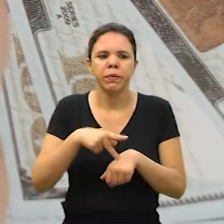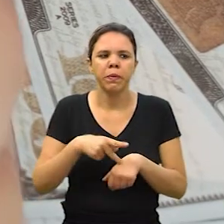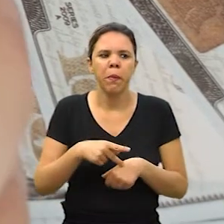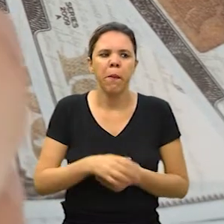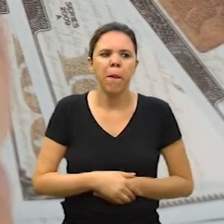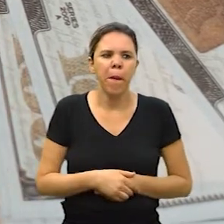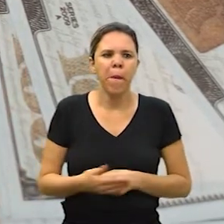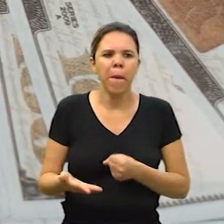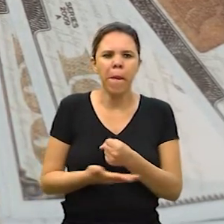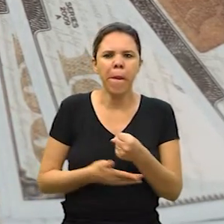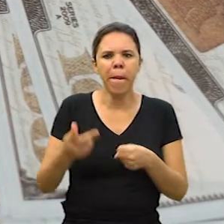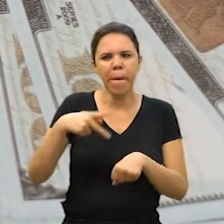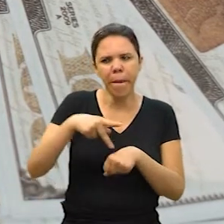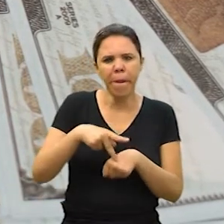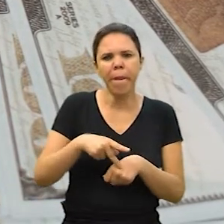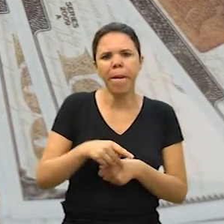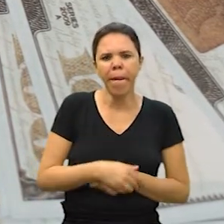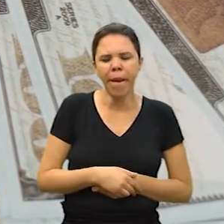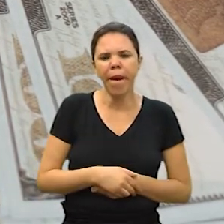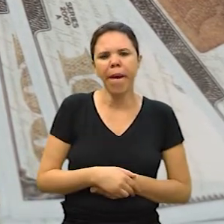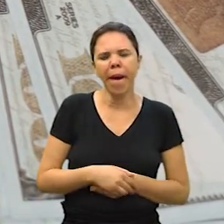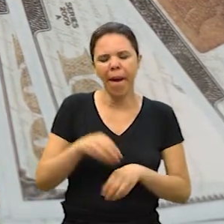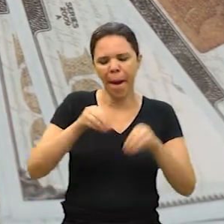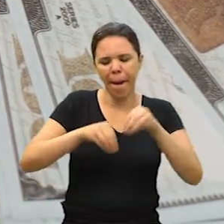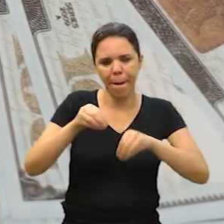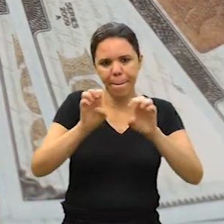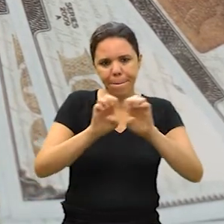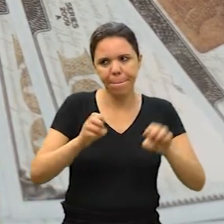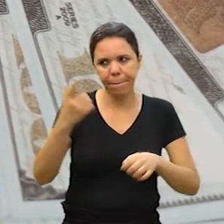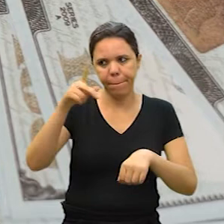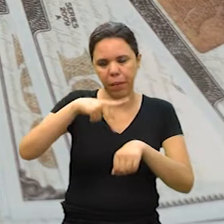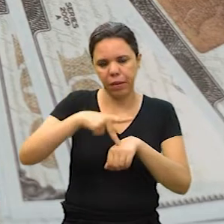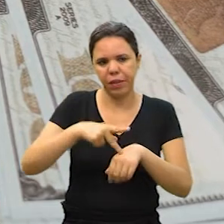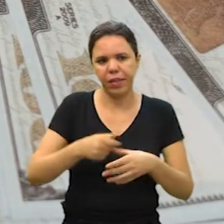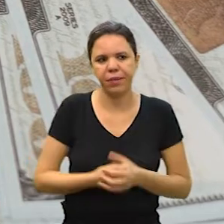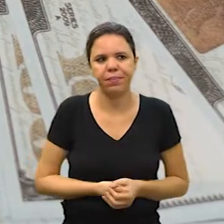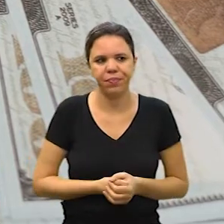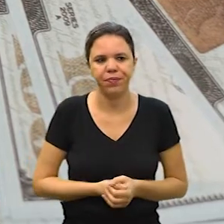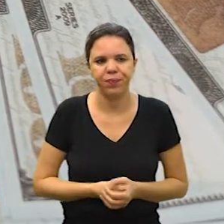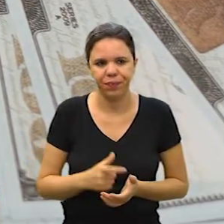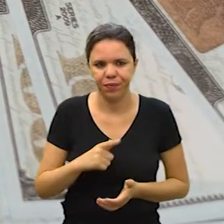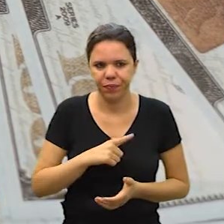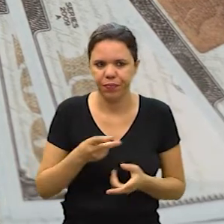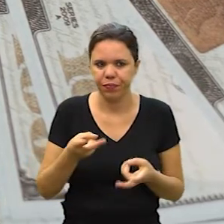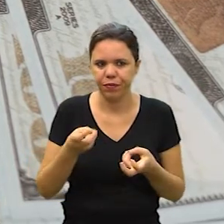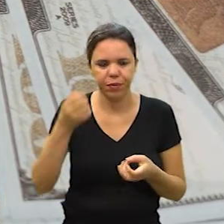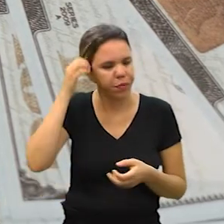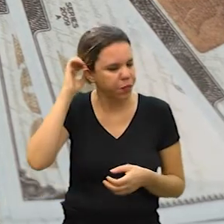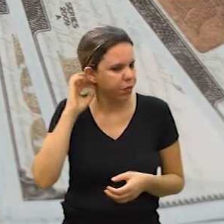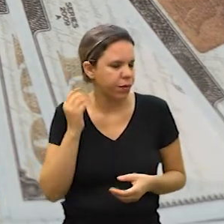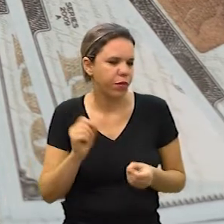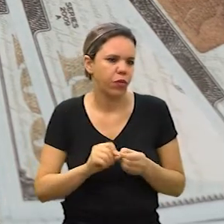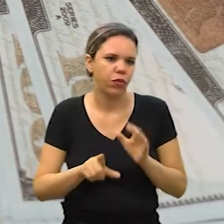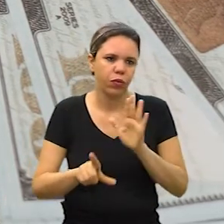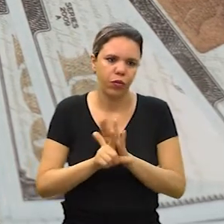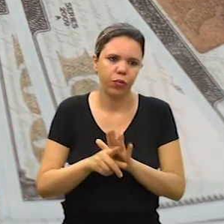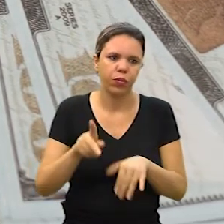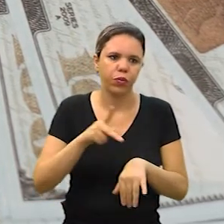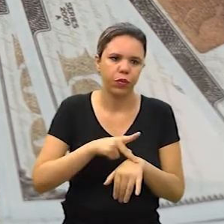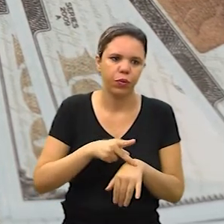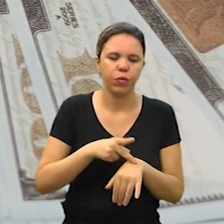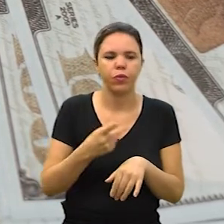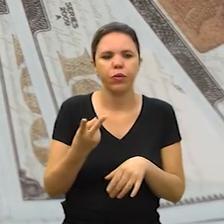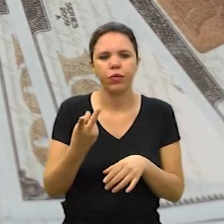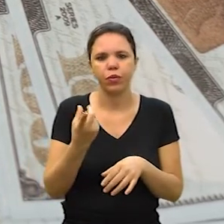tem uma base em outro país, né? Você vai montar uma estrutura no outro país, aí você tem que ver como funciona a parte legal do país, a questão